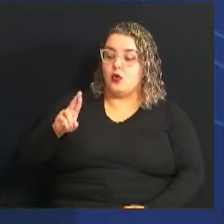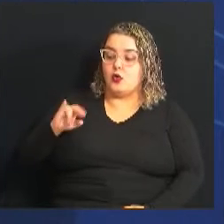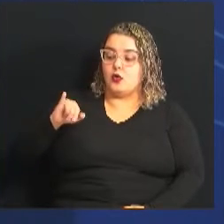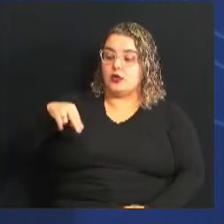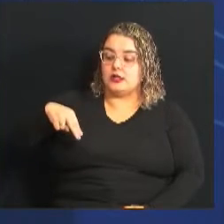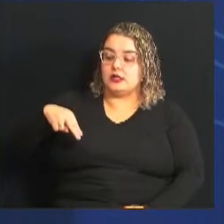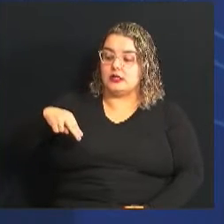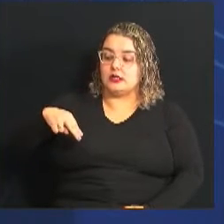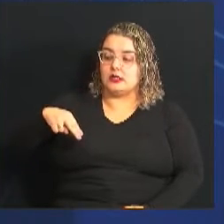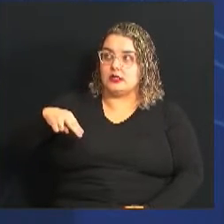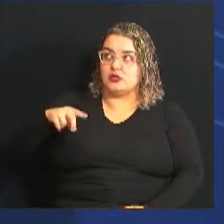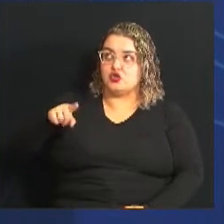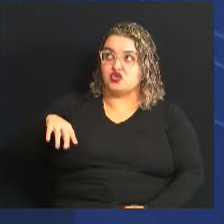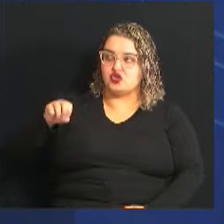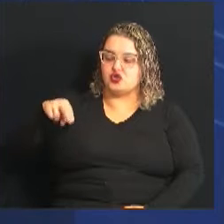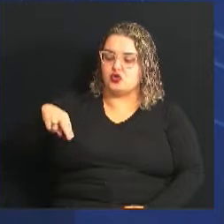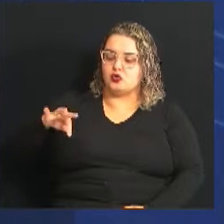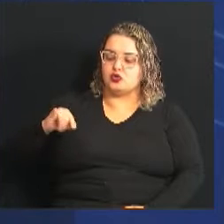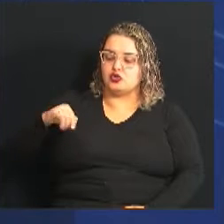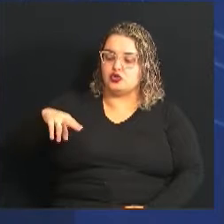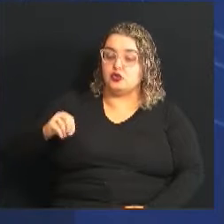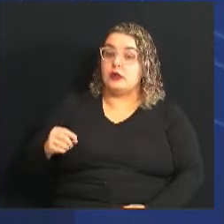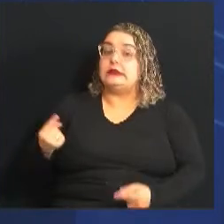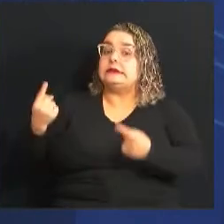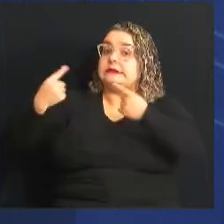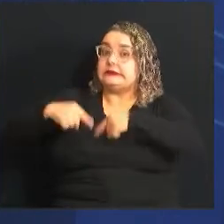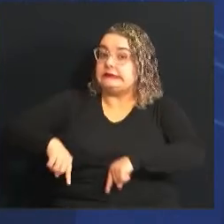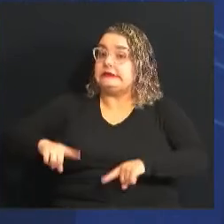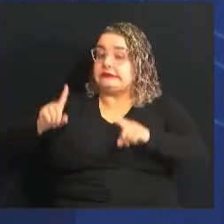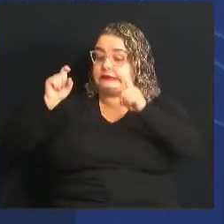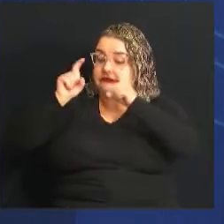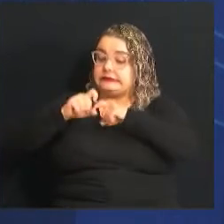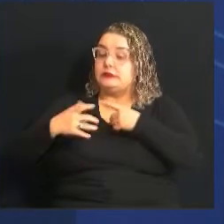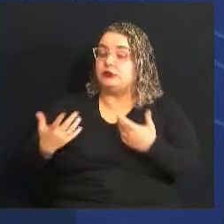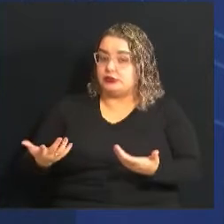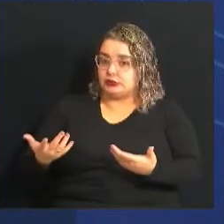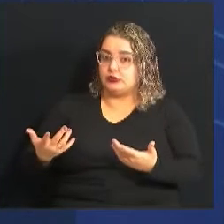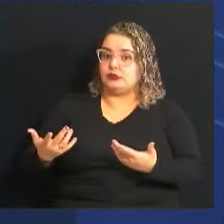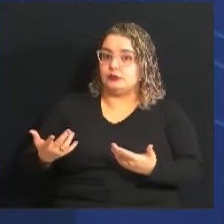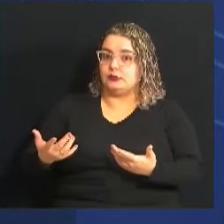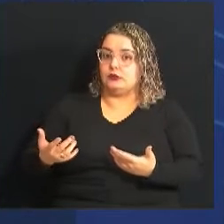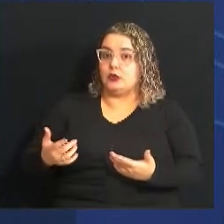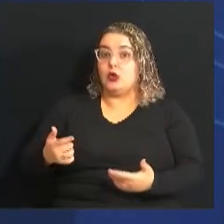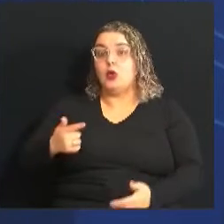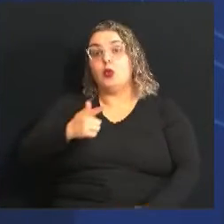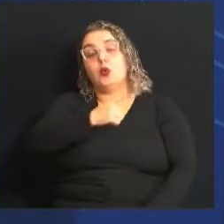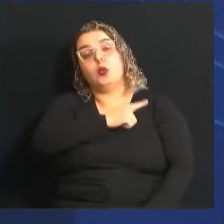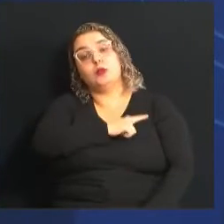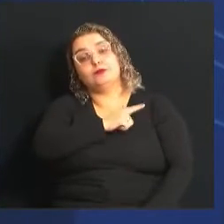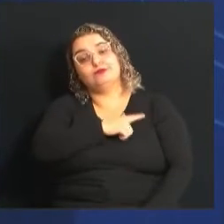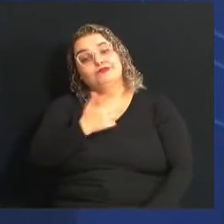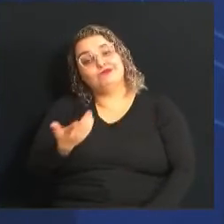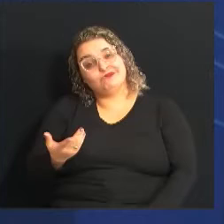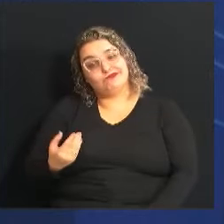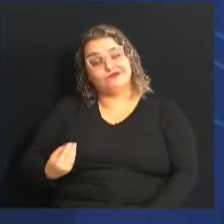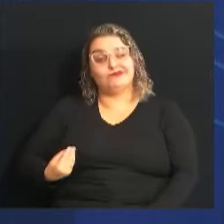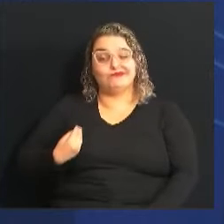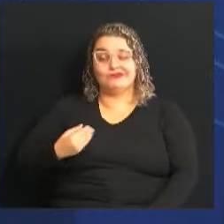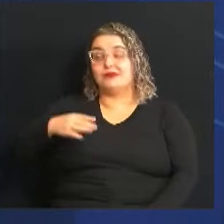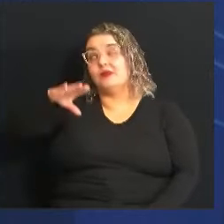então é um duelo direto ali para fugir das últimas colocações. Já o Guarani vive uma situação dramática,